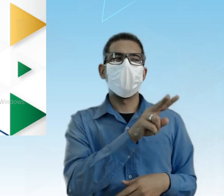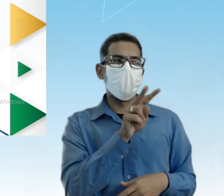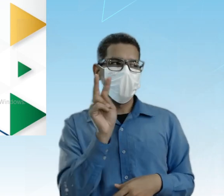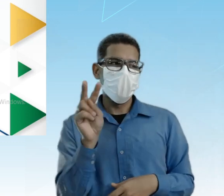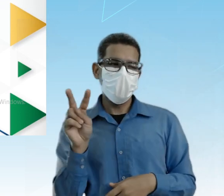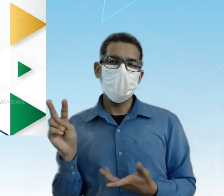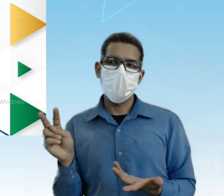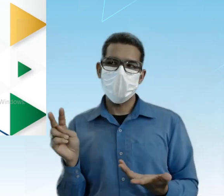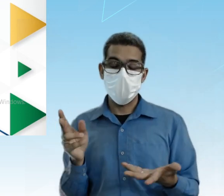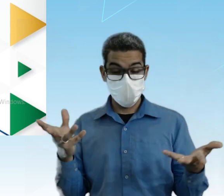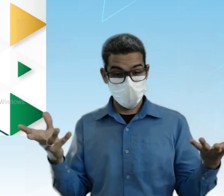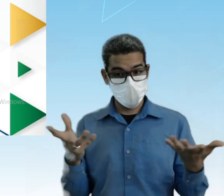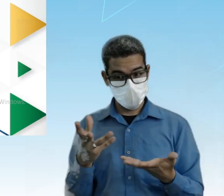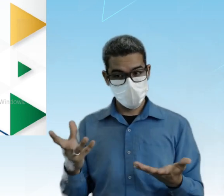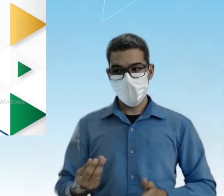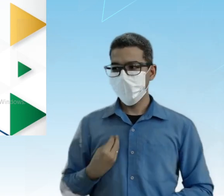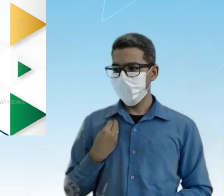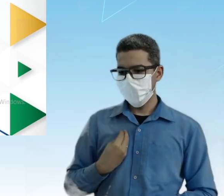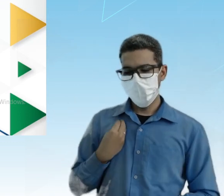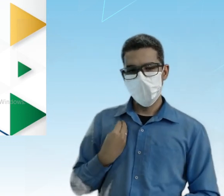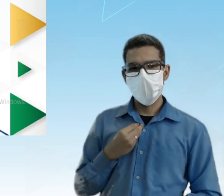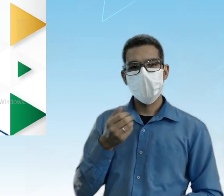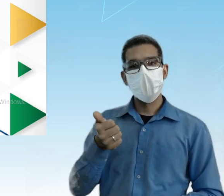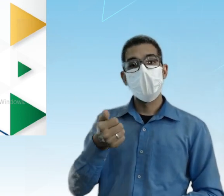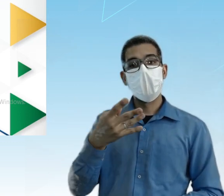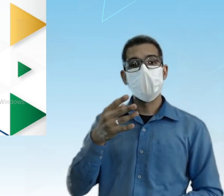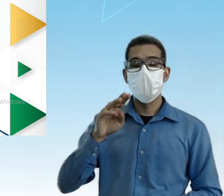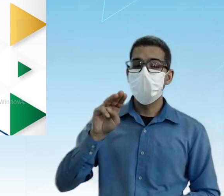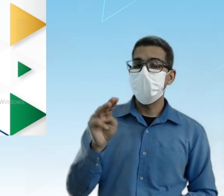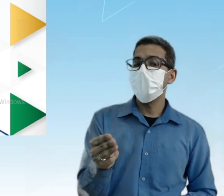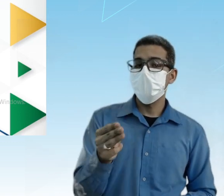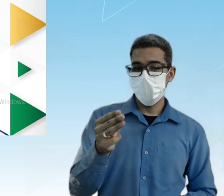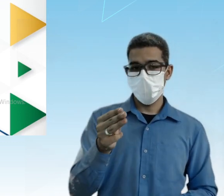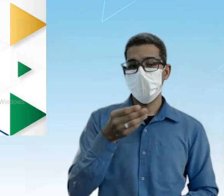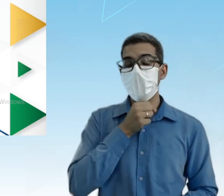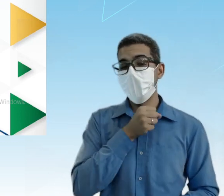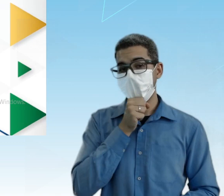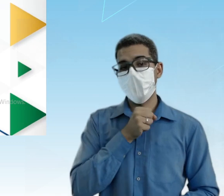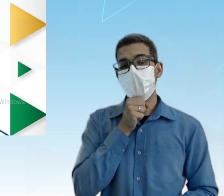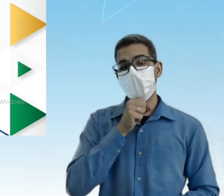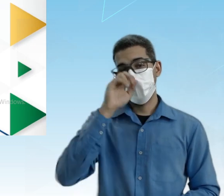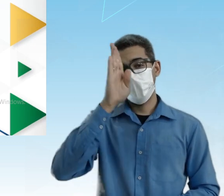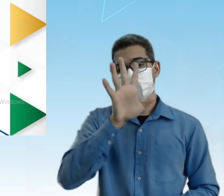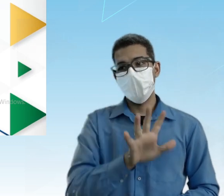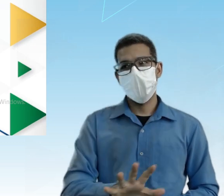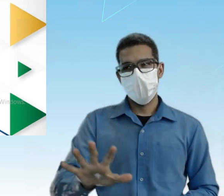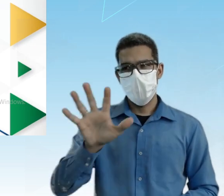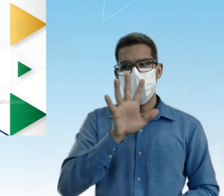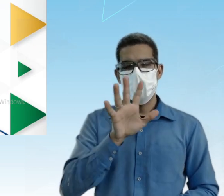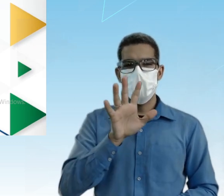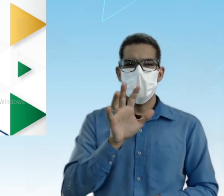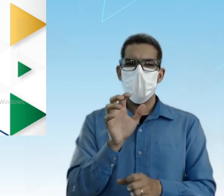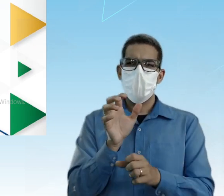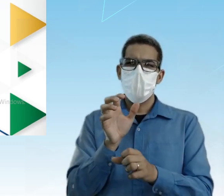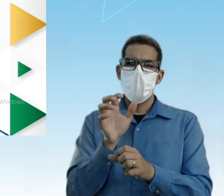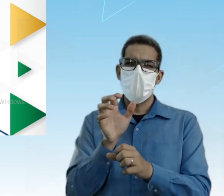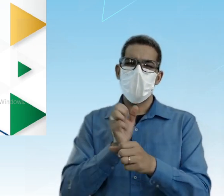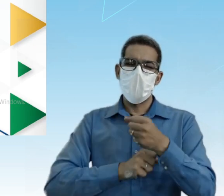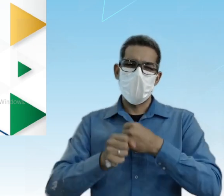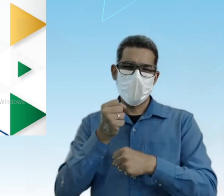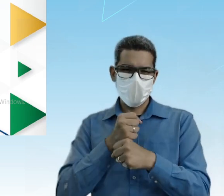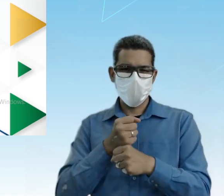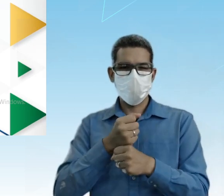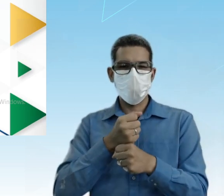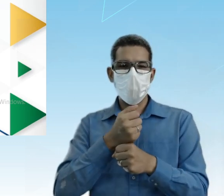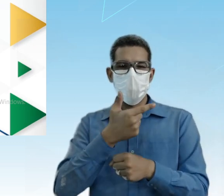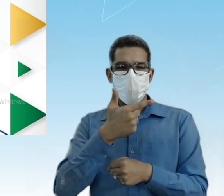Então, hoje, atualmente, cerca de 14 milhões de idosos no nosso país. Isso em torno de 2.000 anos, no ano